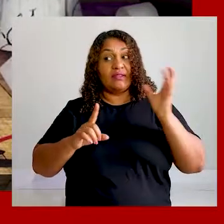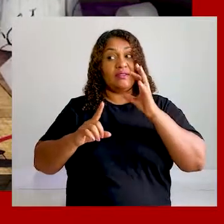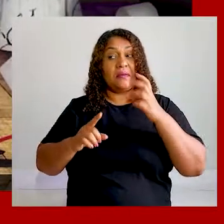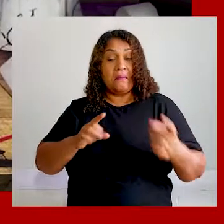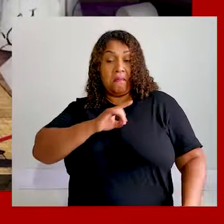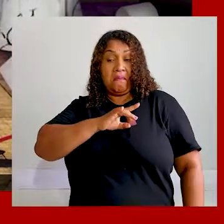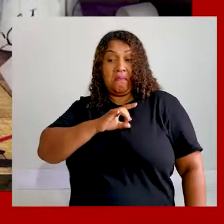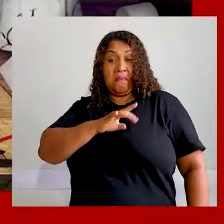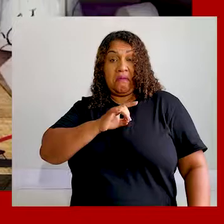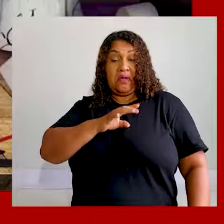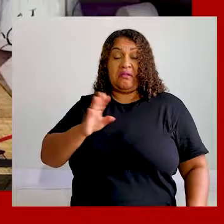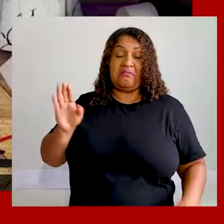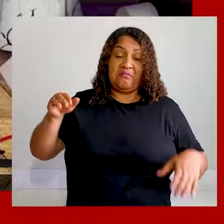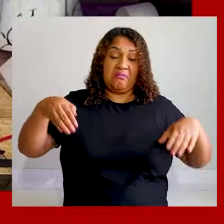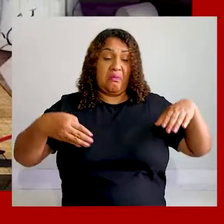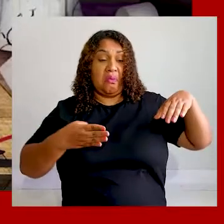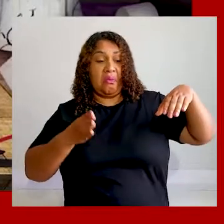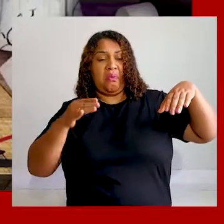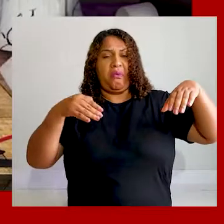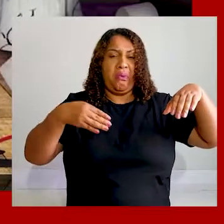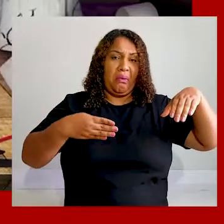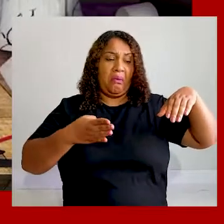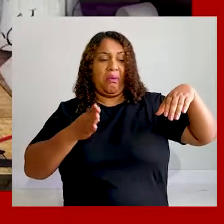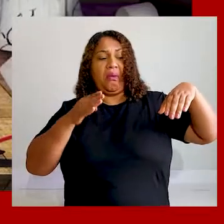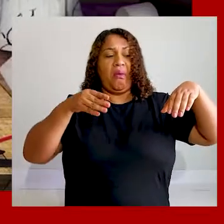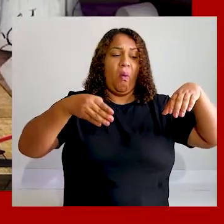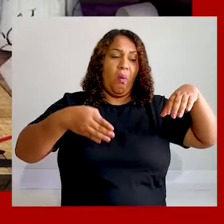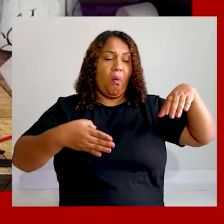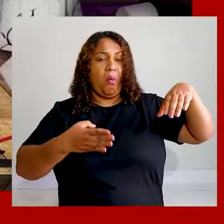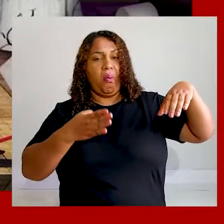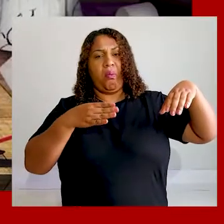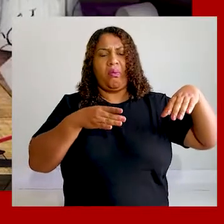medo dos humanos.